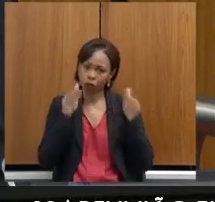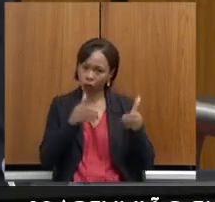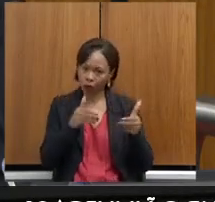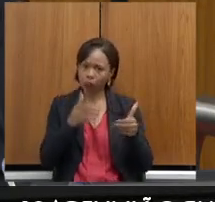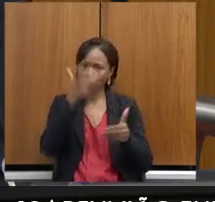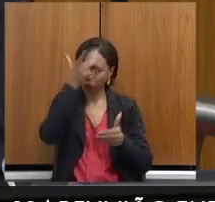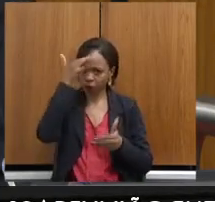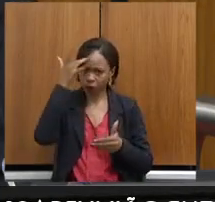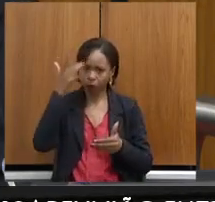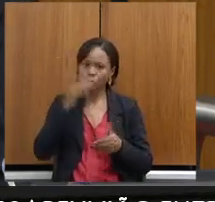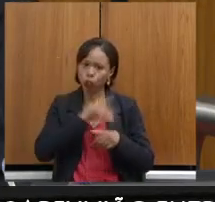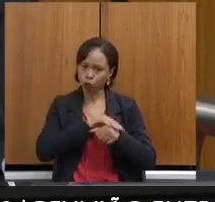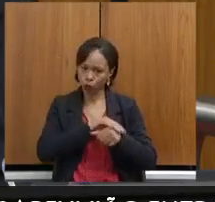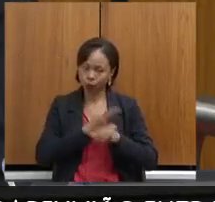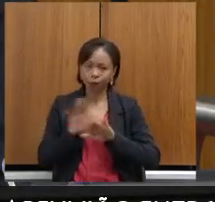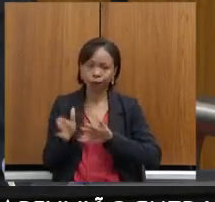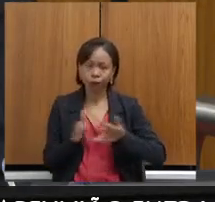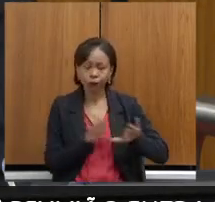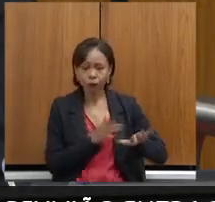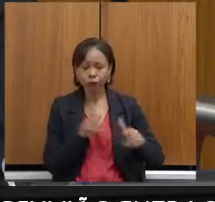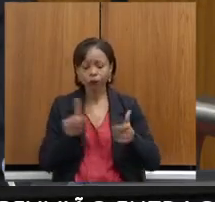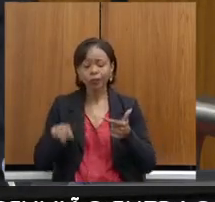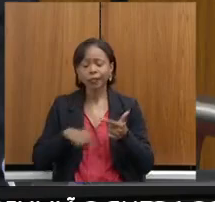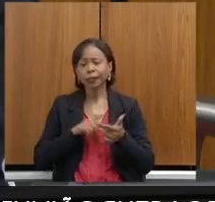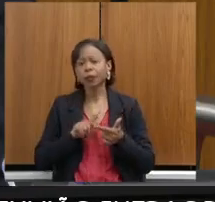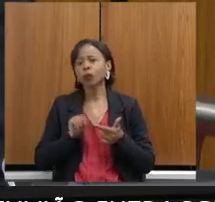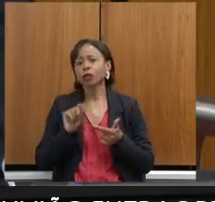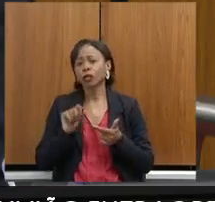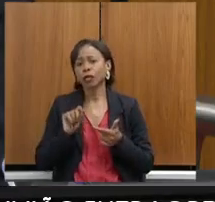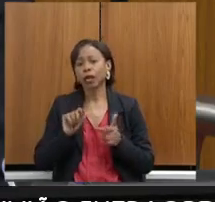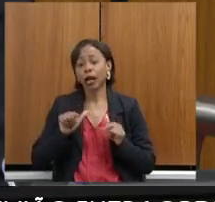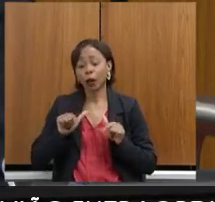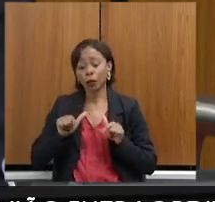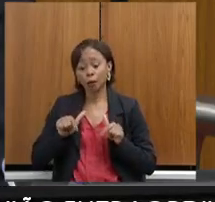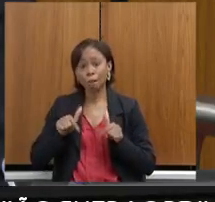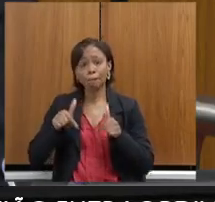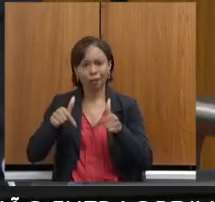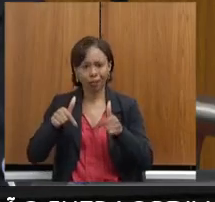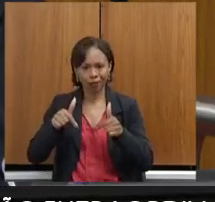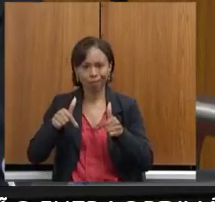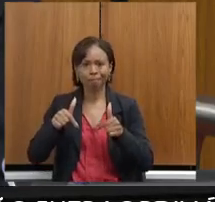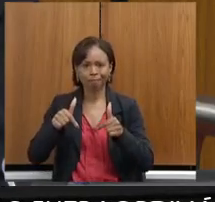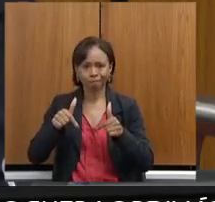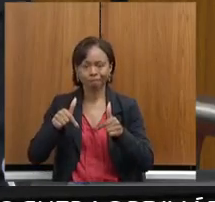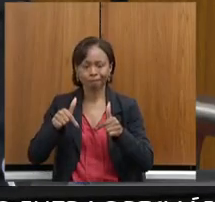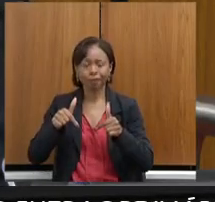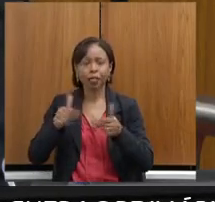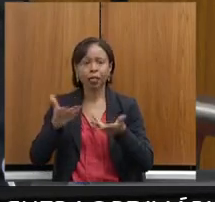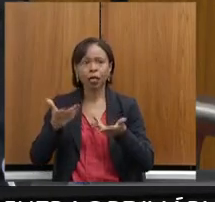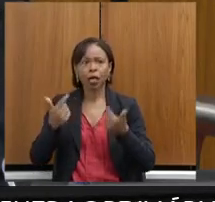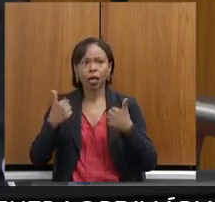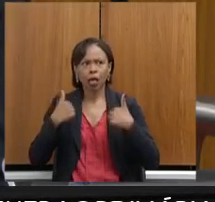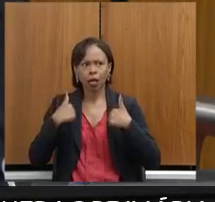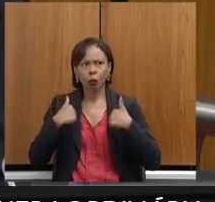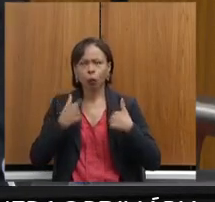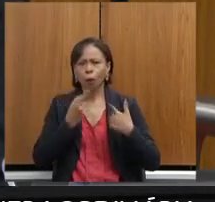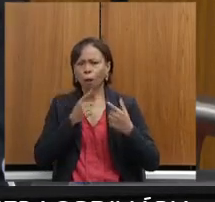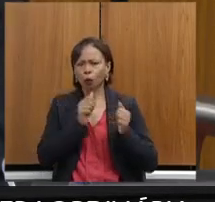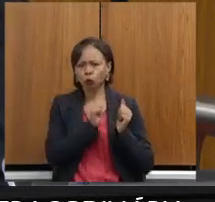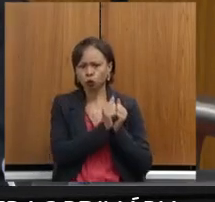me chamou atenção também as operações e eu e o presidente temos discutido muito uma questão aqui